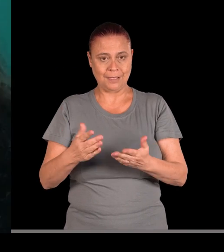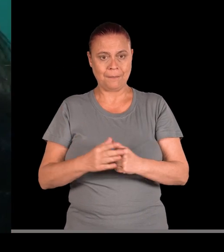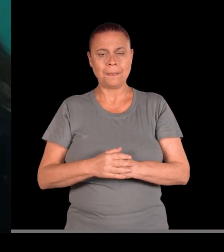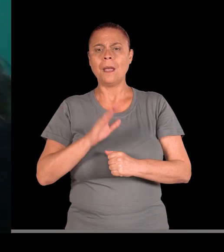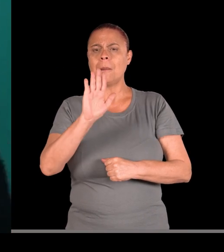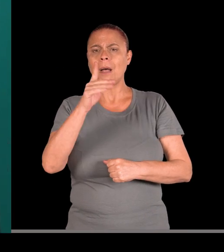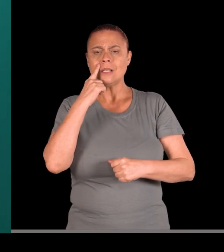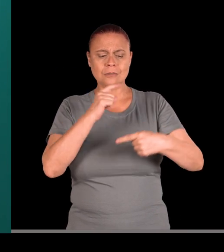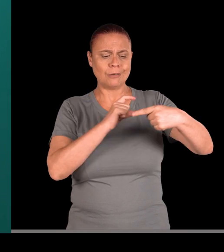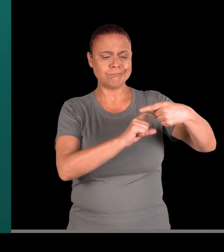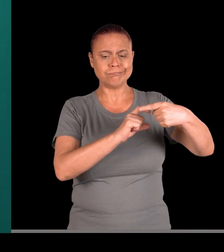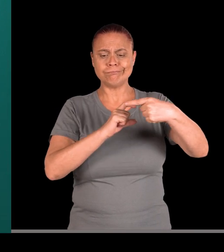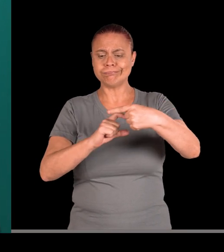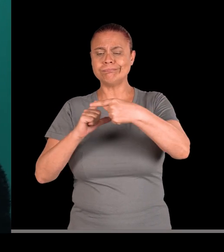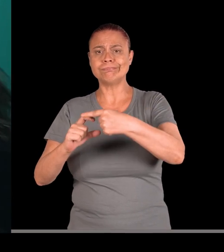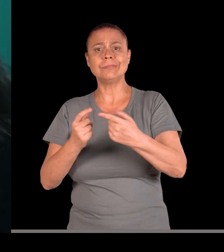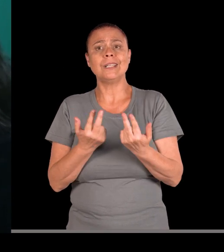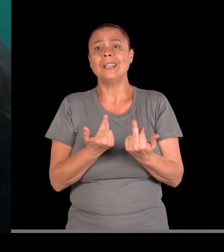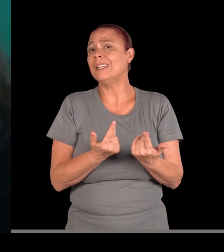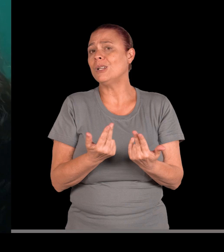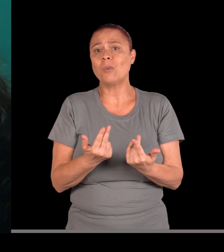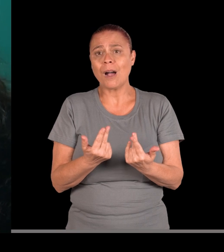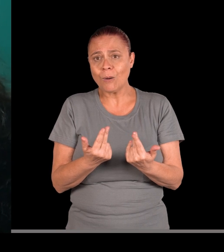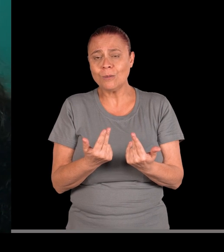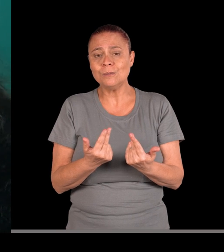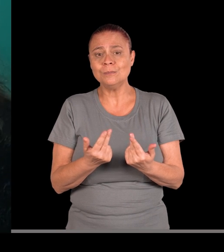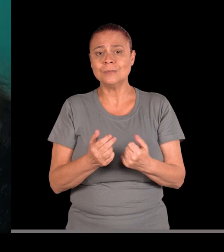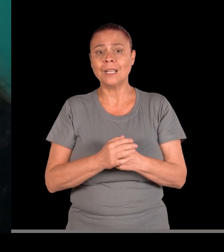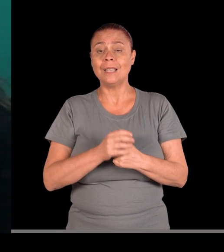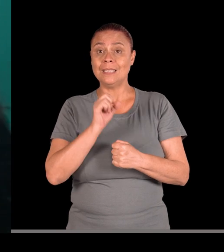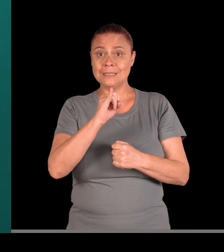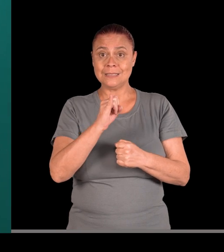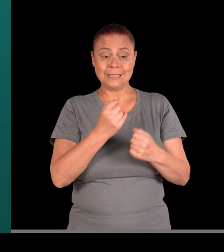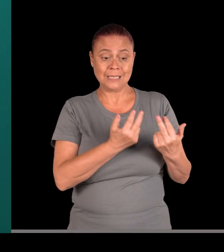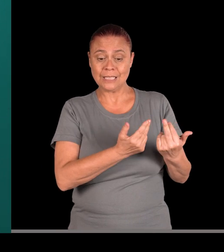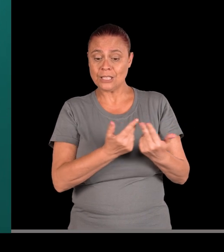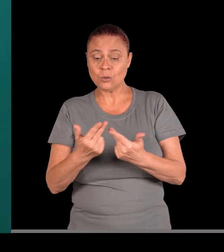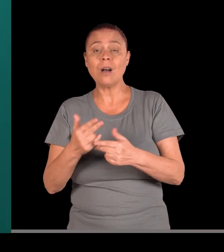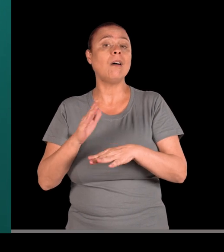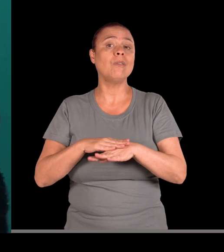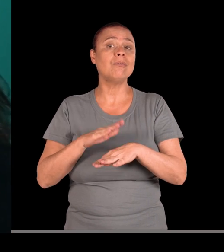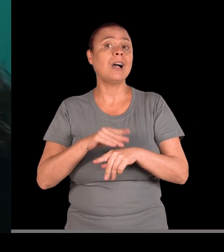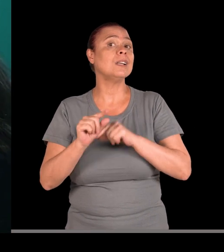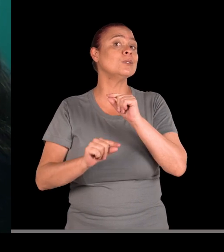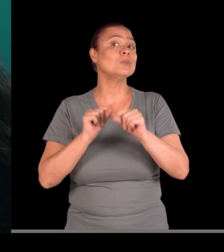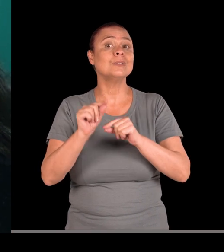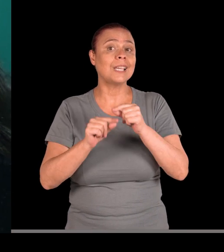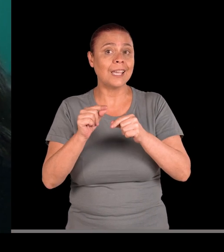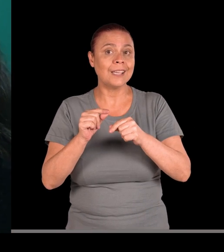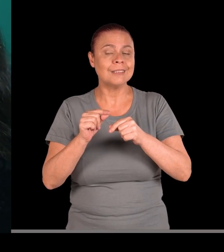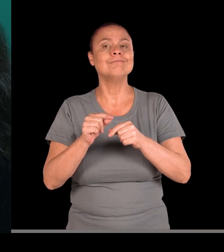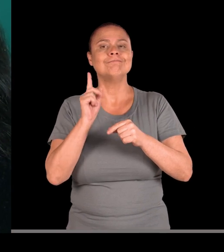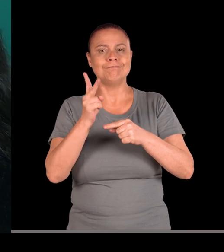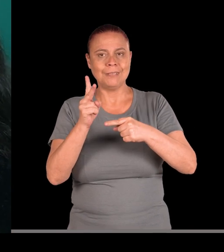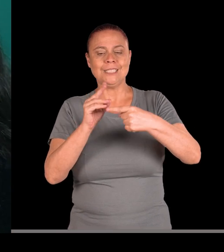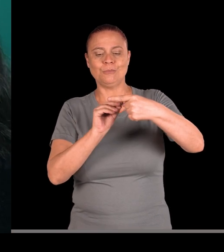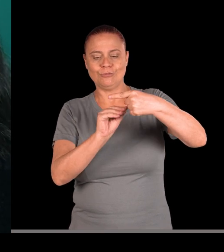adição. Mas olhem aqui os denominadores, são iguais. Se os denominadores são iguais, nós